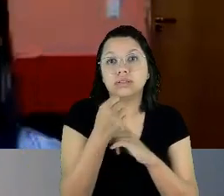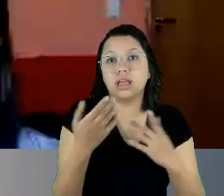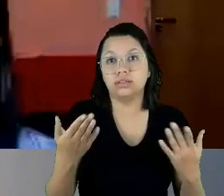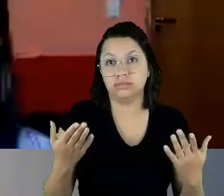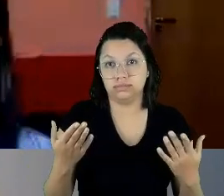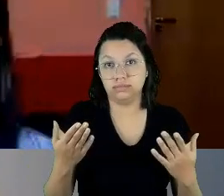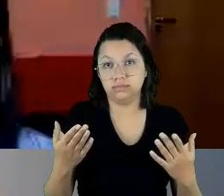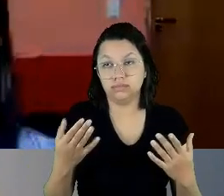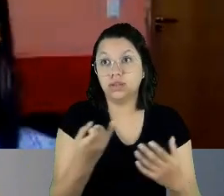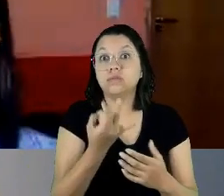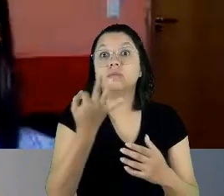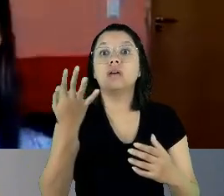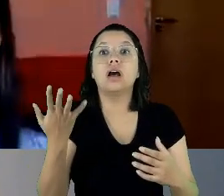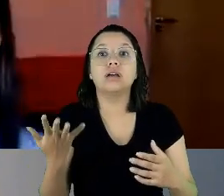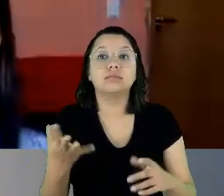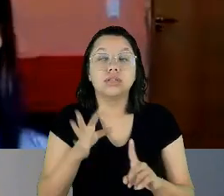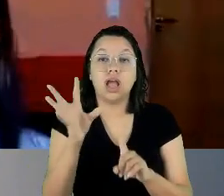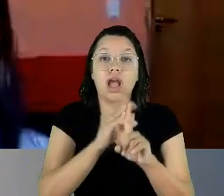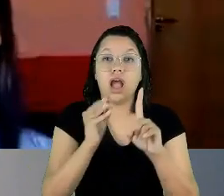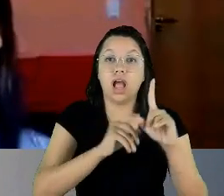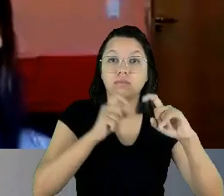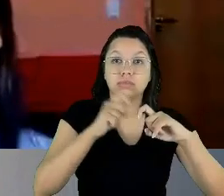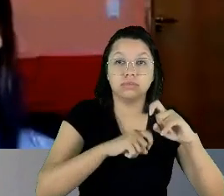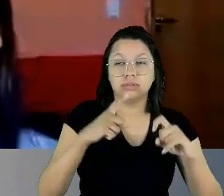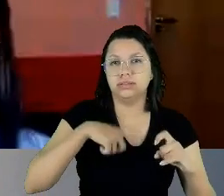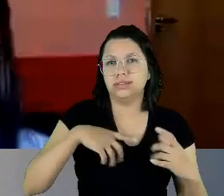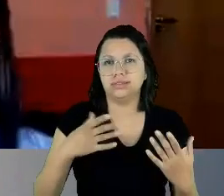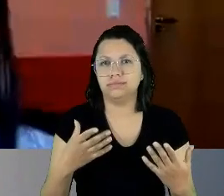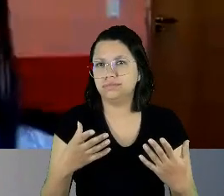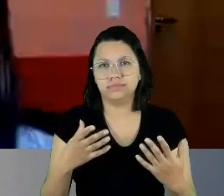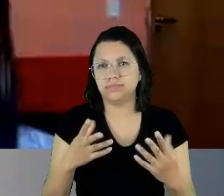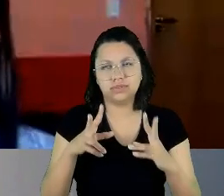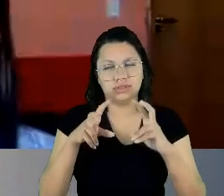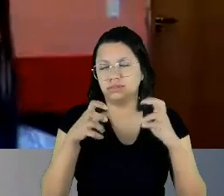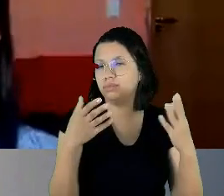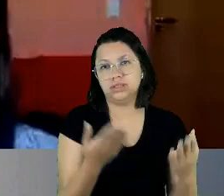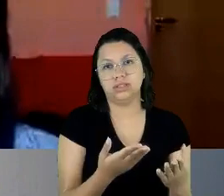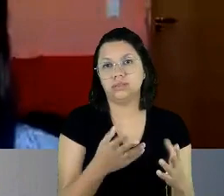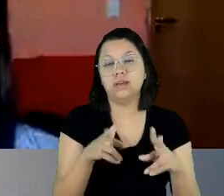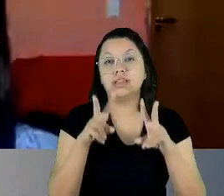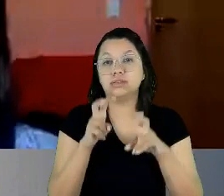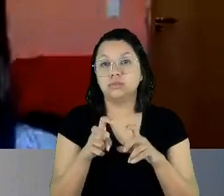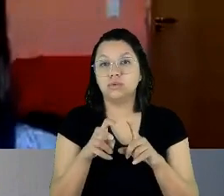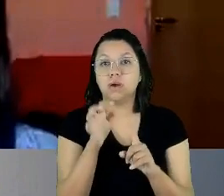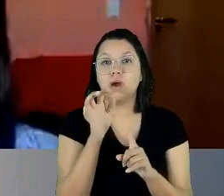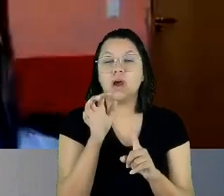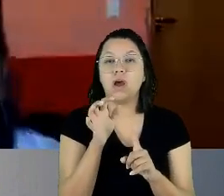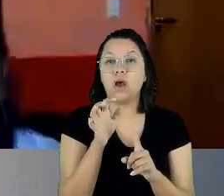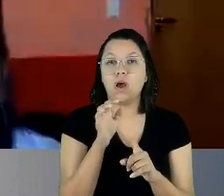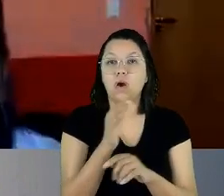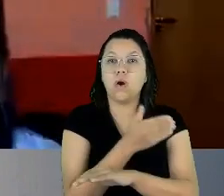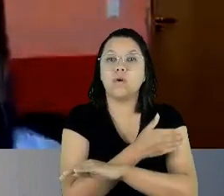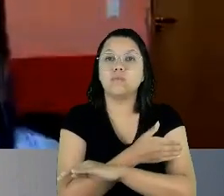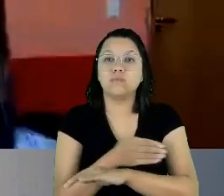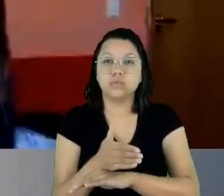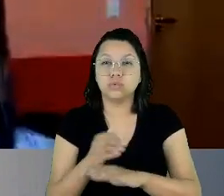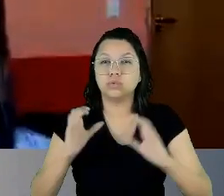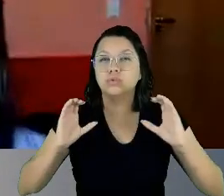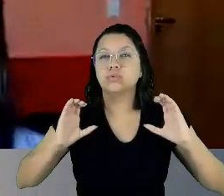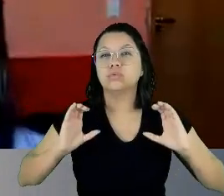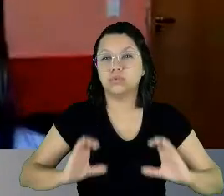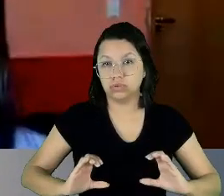sociedade, né? O tanto de casos de importunação que a gente tem. Não é sobre isso, é sobre um condicionamento social, um comportamento